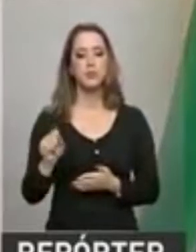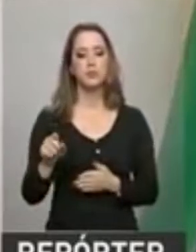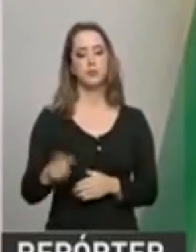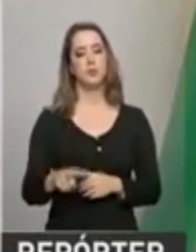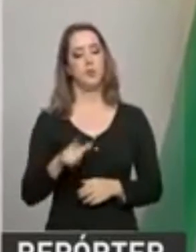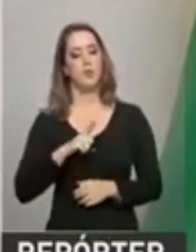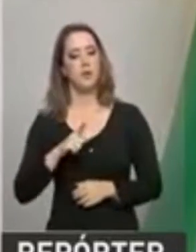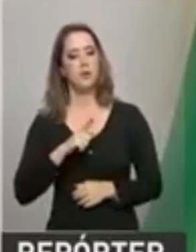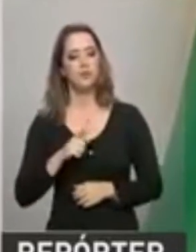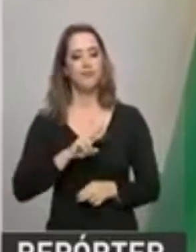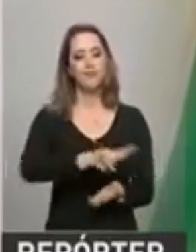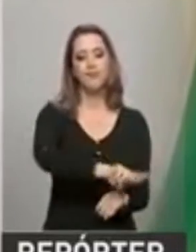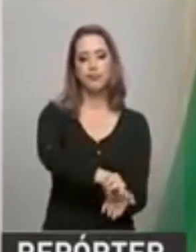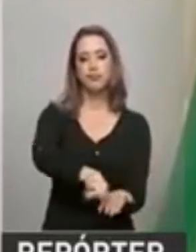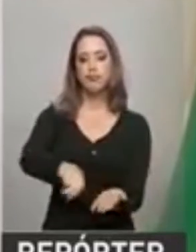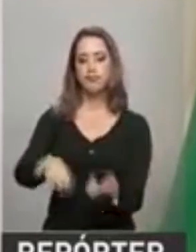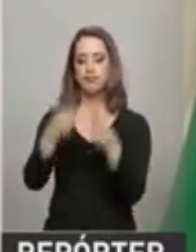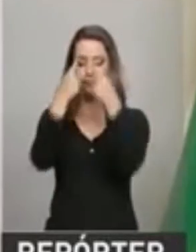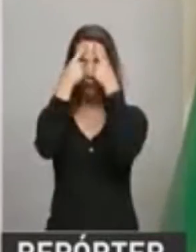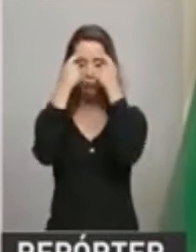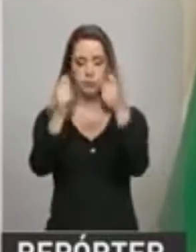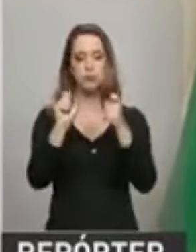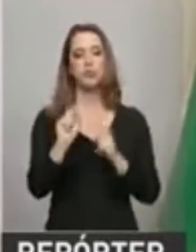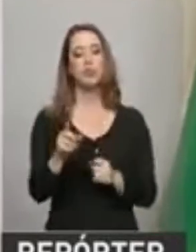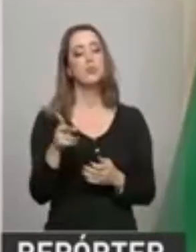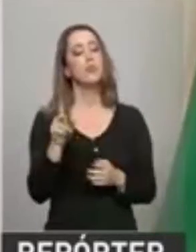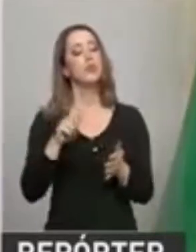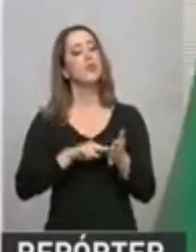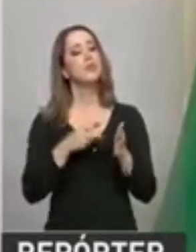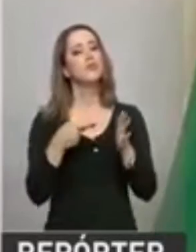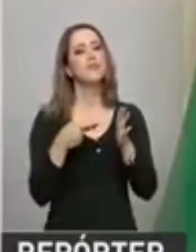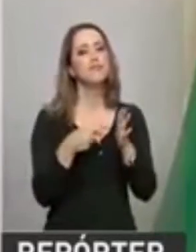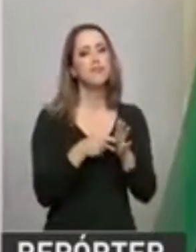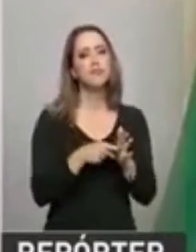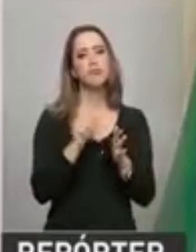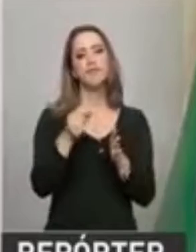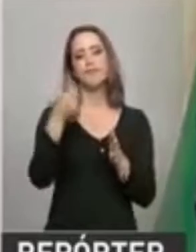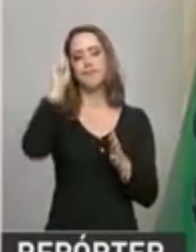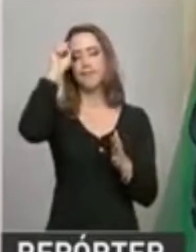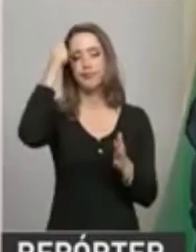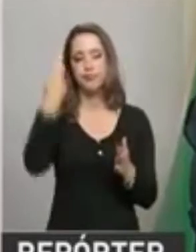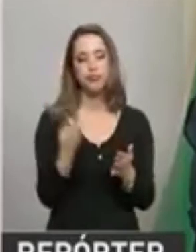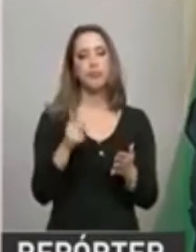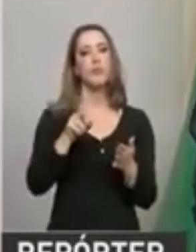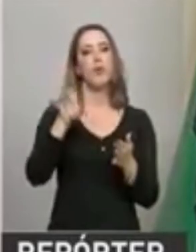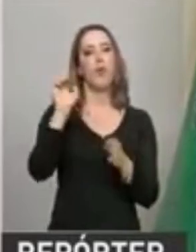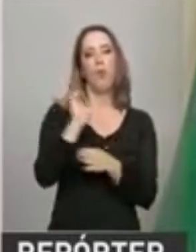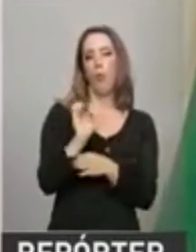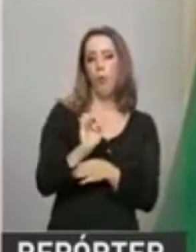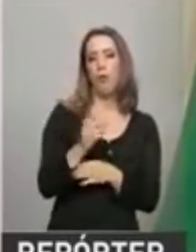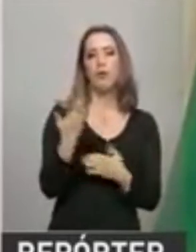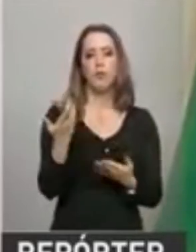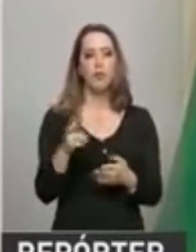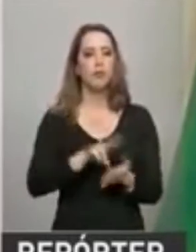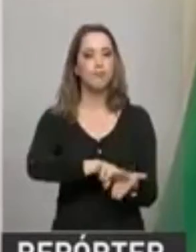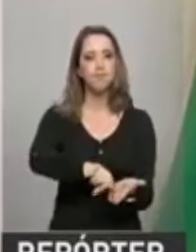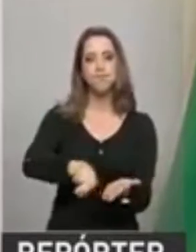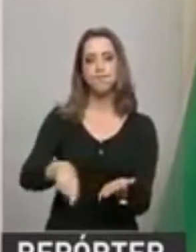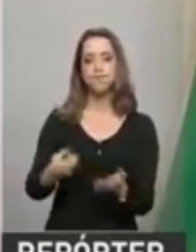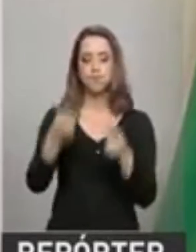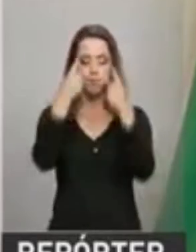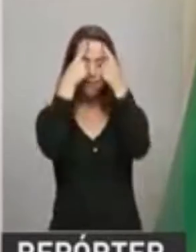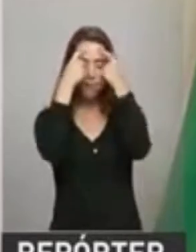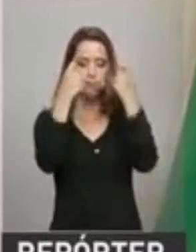outras espécies de violência que têm se verificado ao longo do tempo, como violência racial, violência homossexuais, enfim.